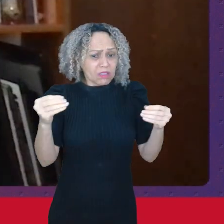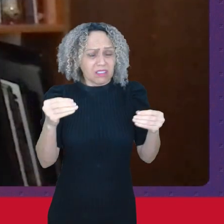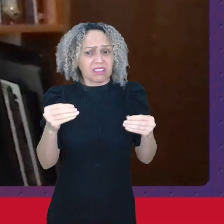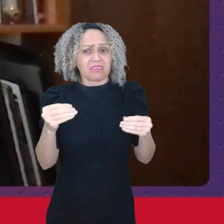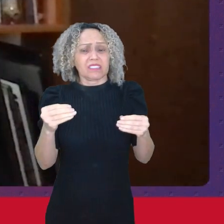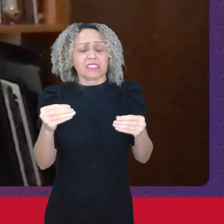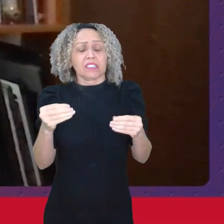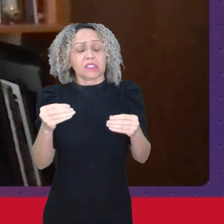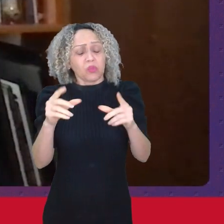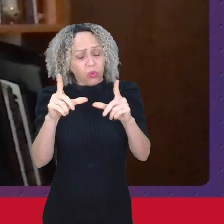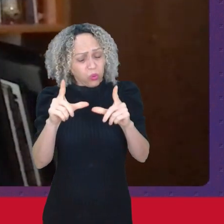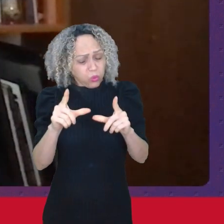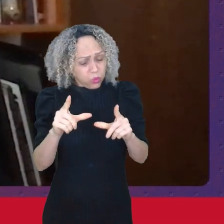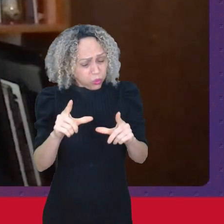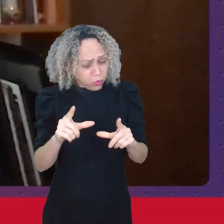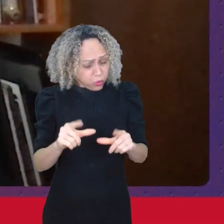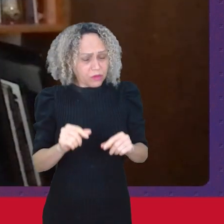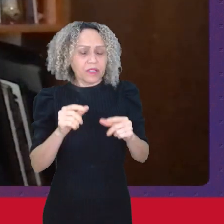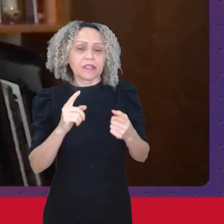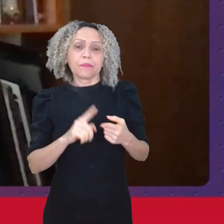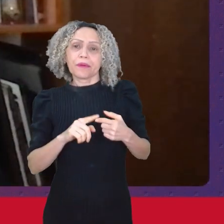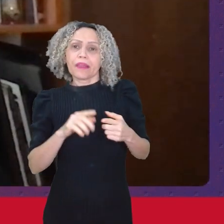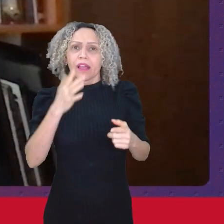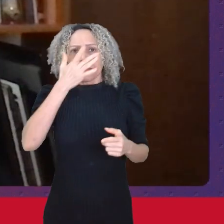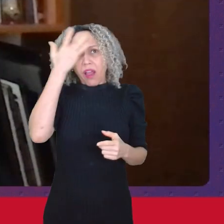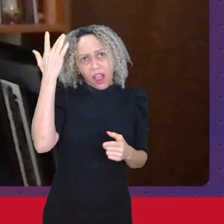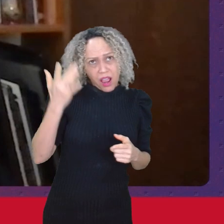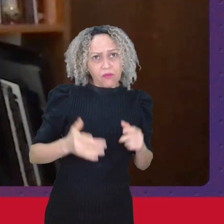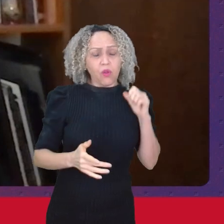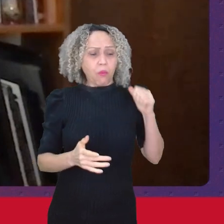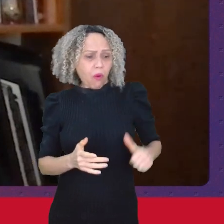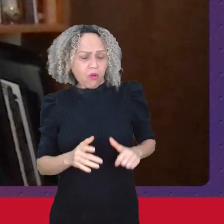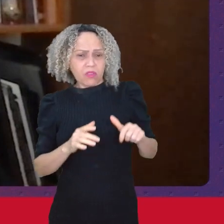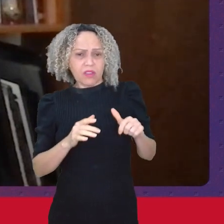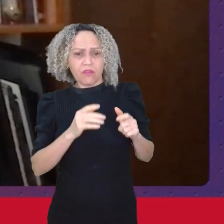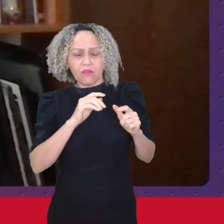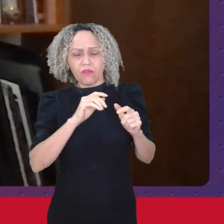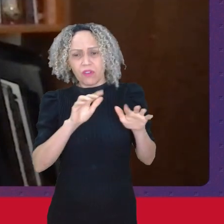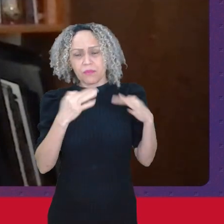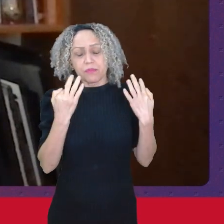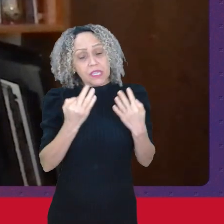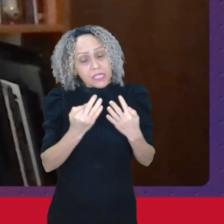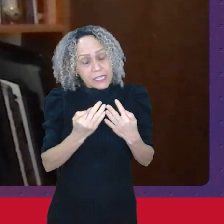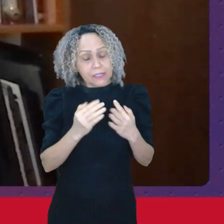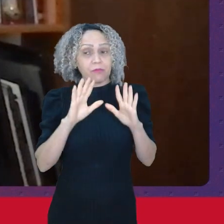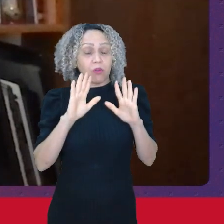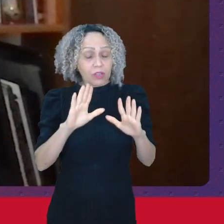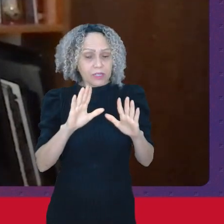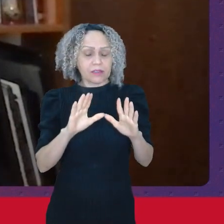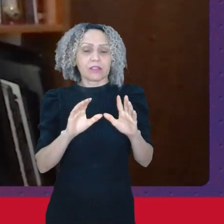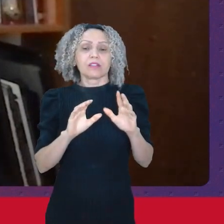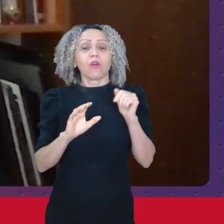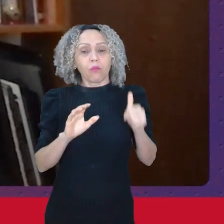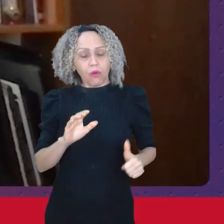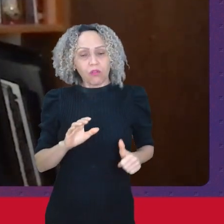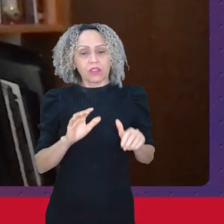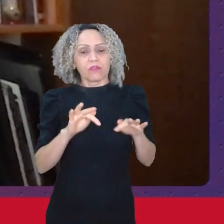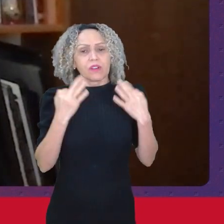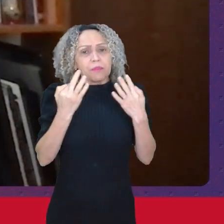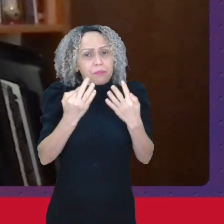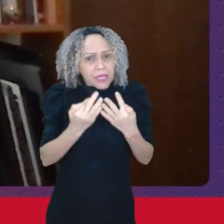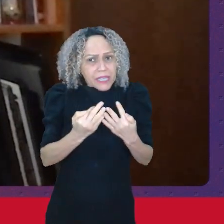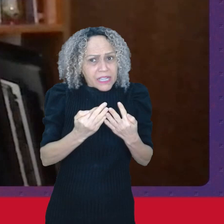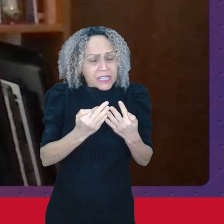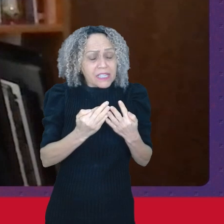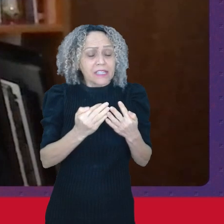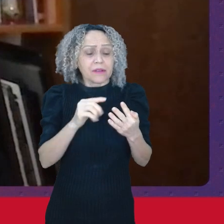falar um pouco sobre isso para vocês, mas saiu em 2014, em 2015